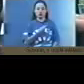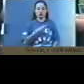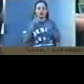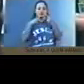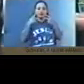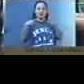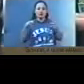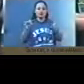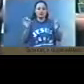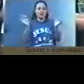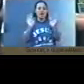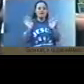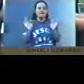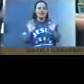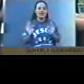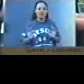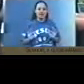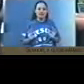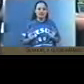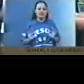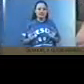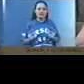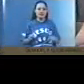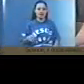feliz. Por que que Maria é feliz?